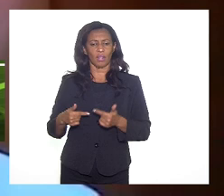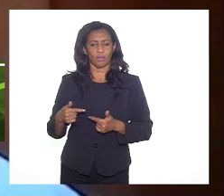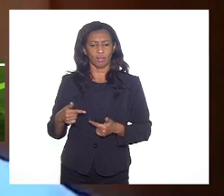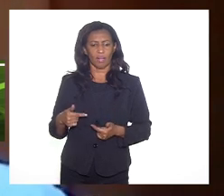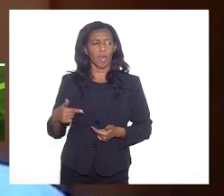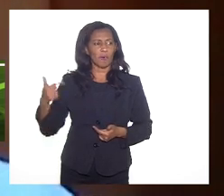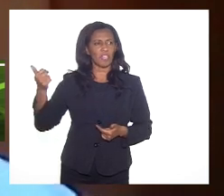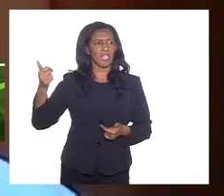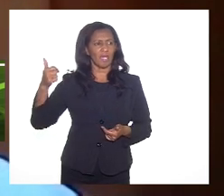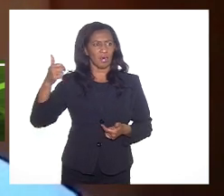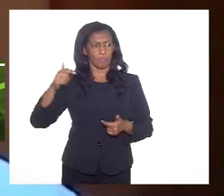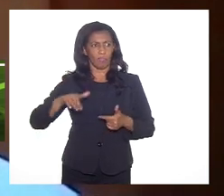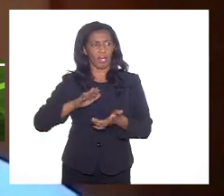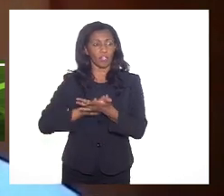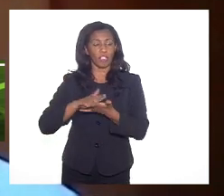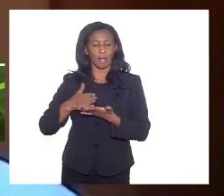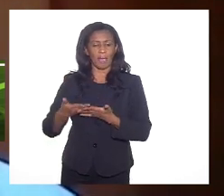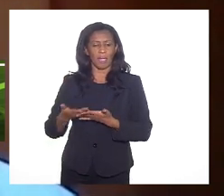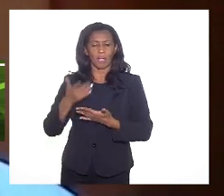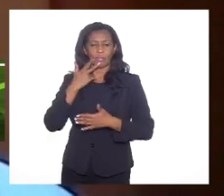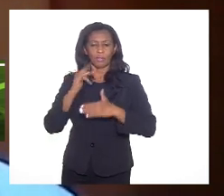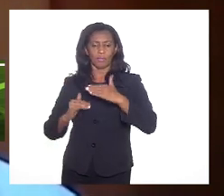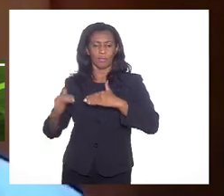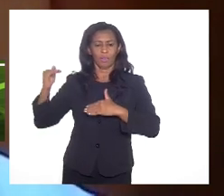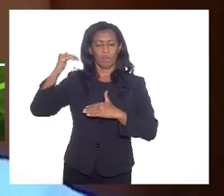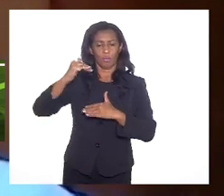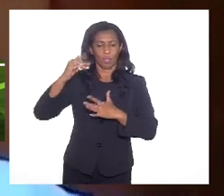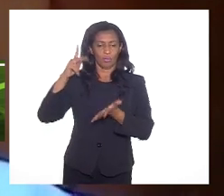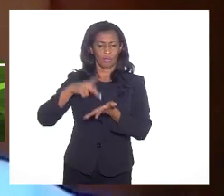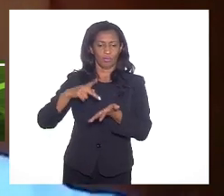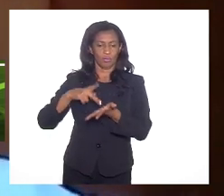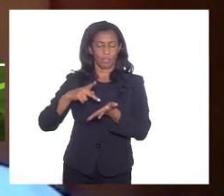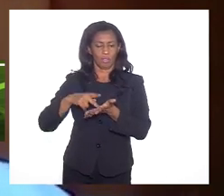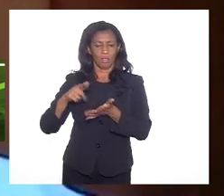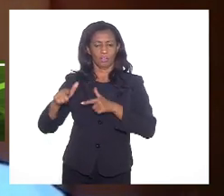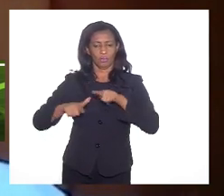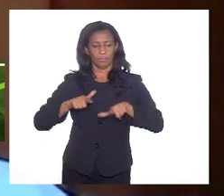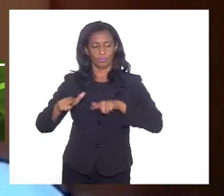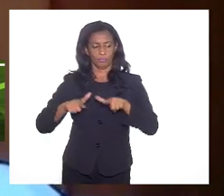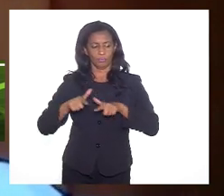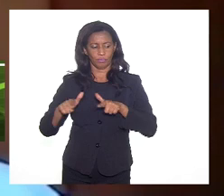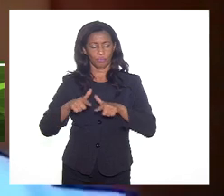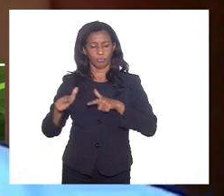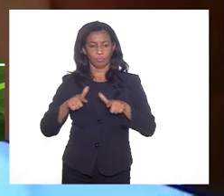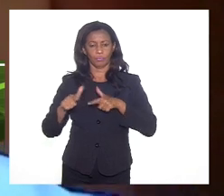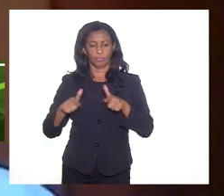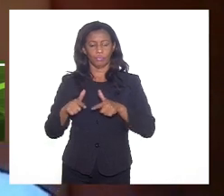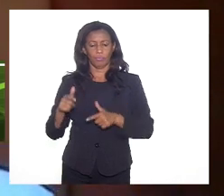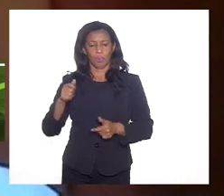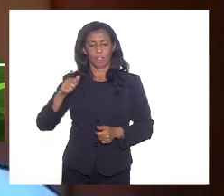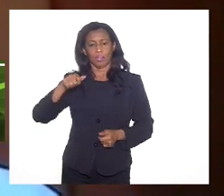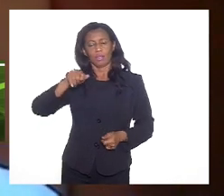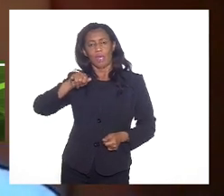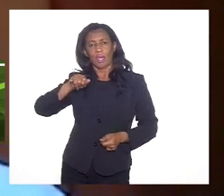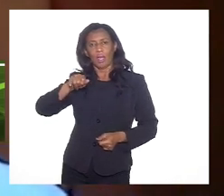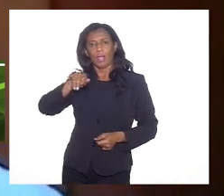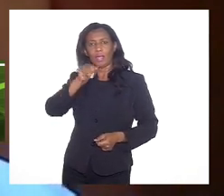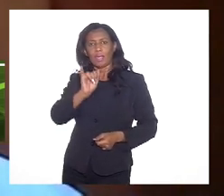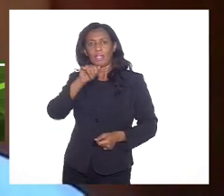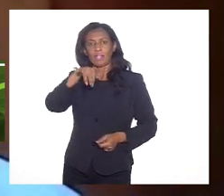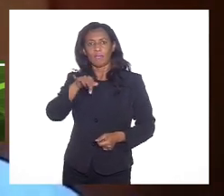tempo, não estamos nem falando de aumento real de salário, estamos falando da mera recomposição de perdas inflacionárias, como prevê o